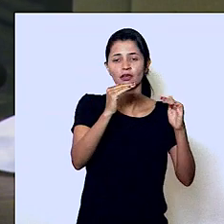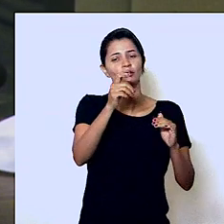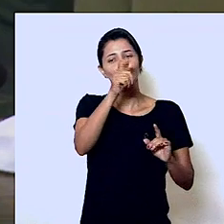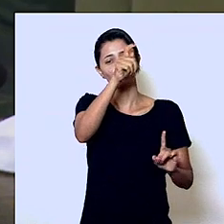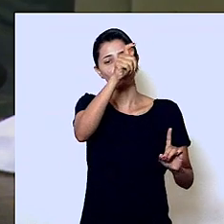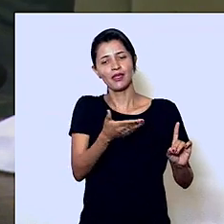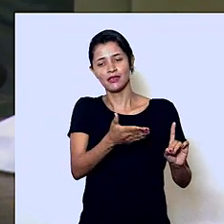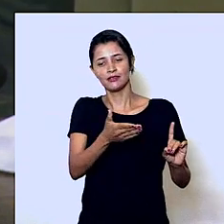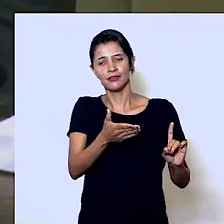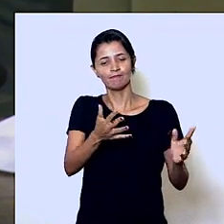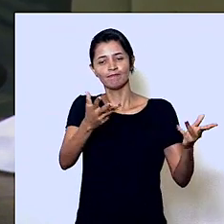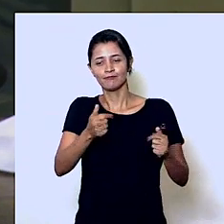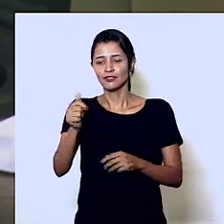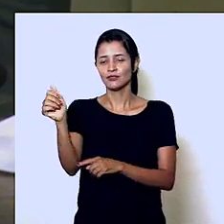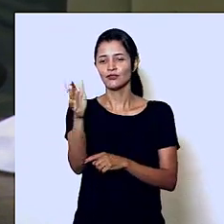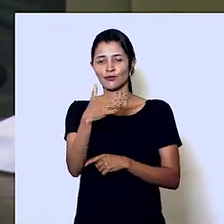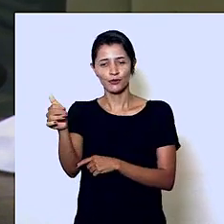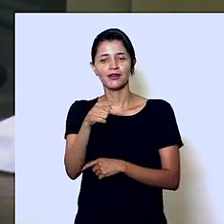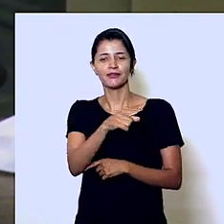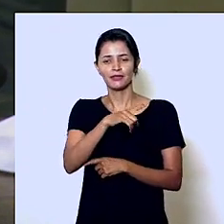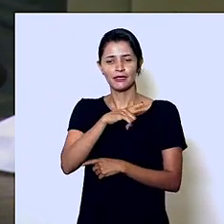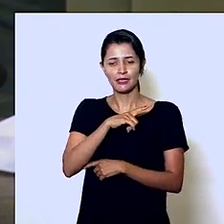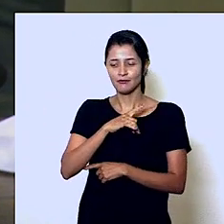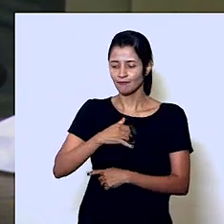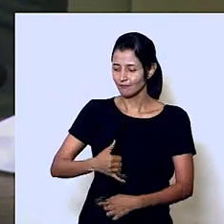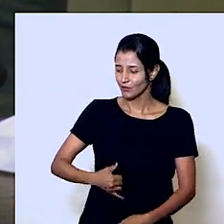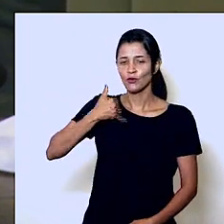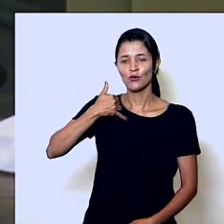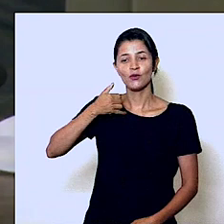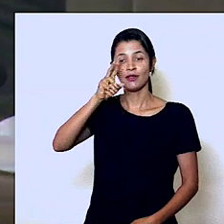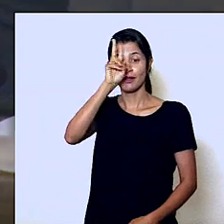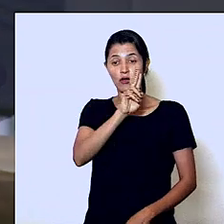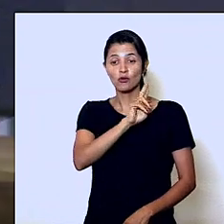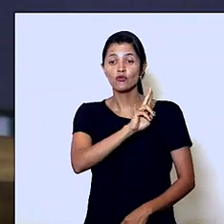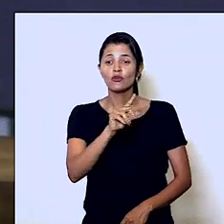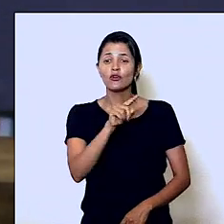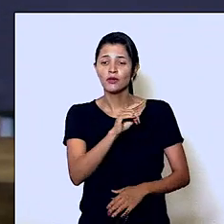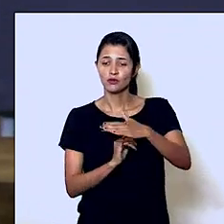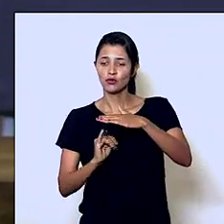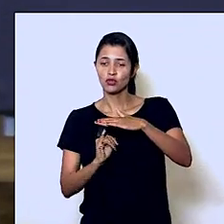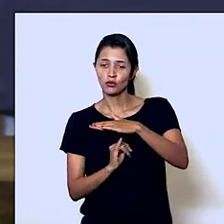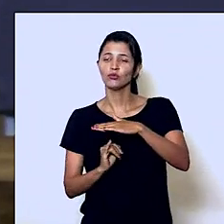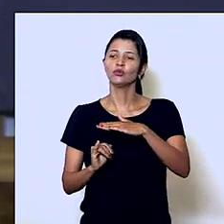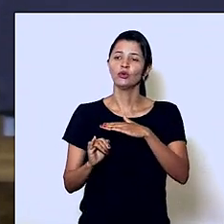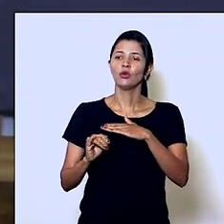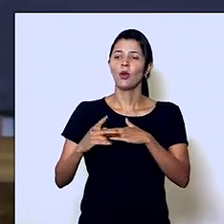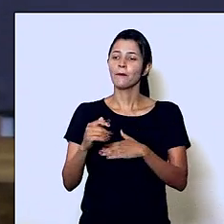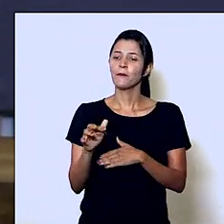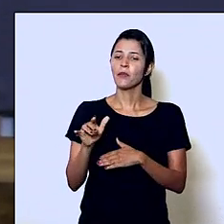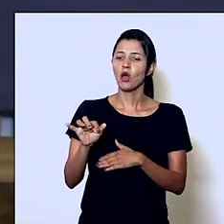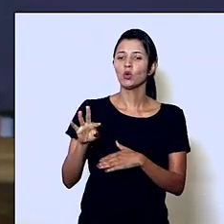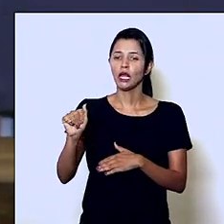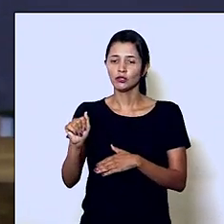e teremos sempre muito orgulho em lembrar o nome dele no Instituto embaixador Paulo Tarso Flecha de Lima. A